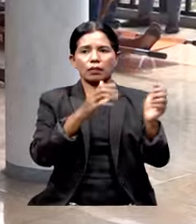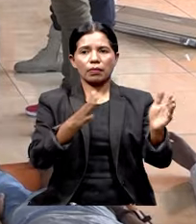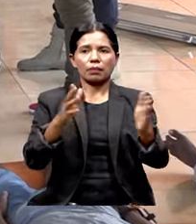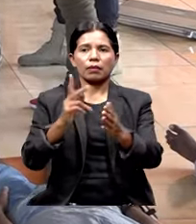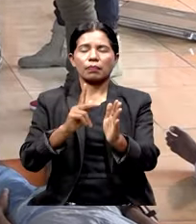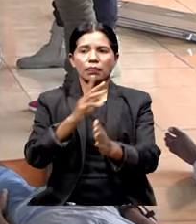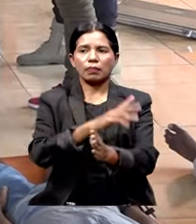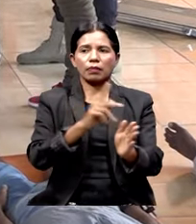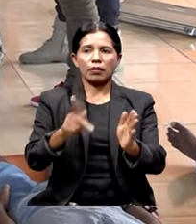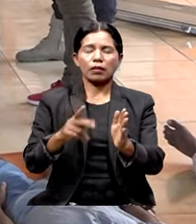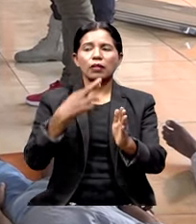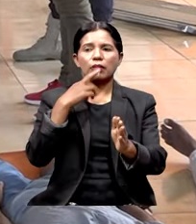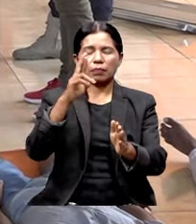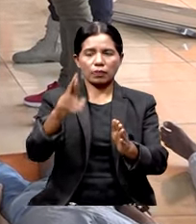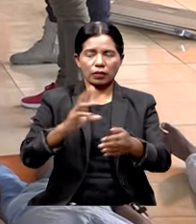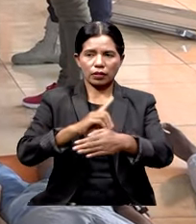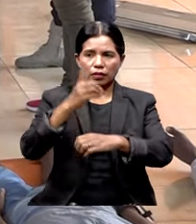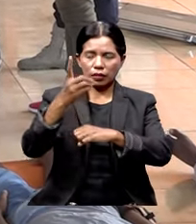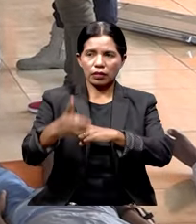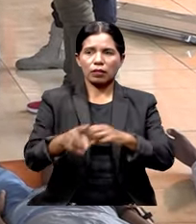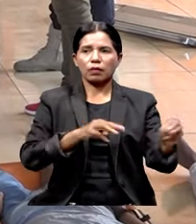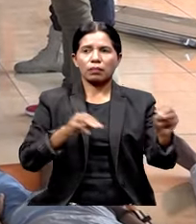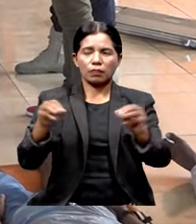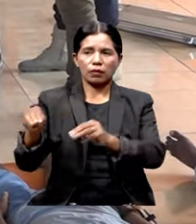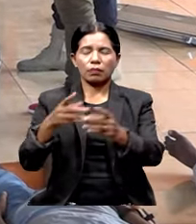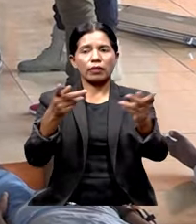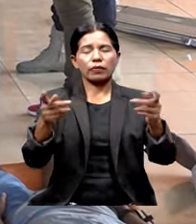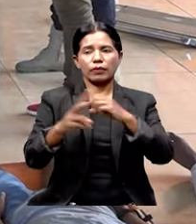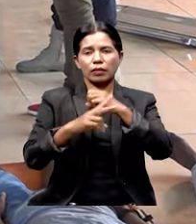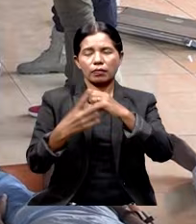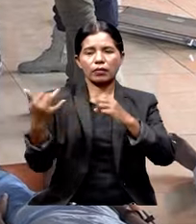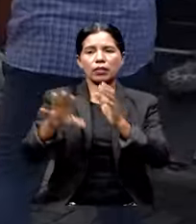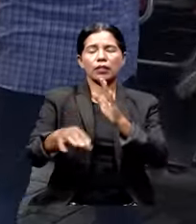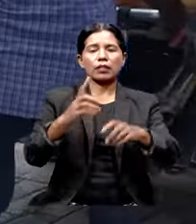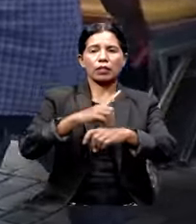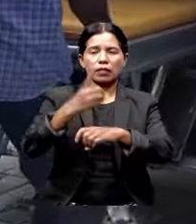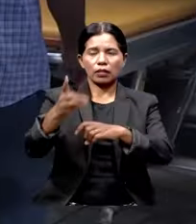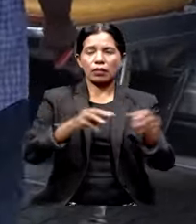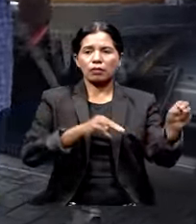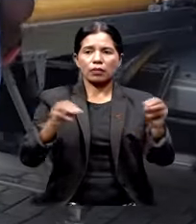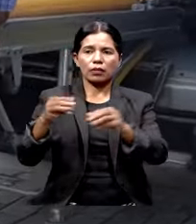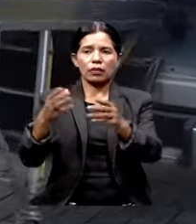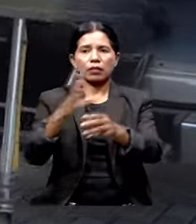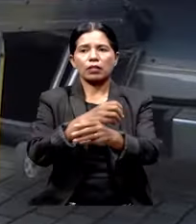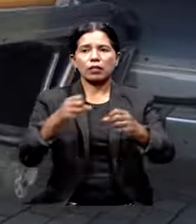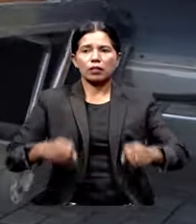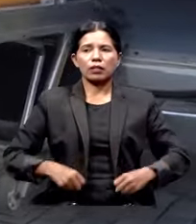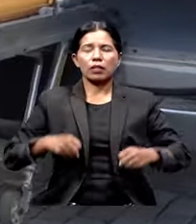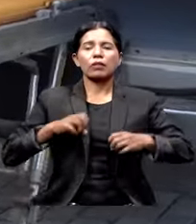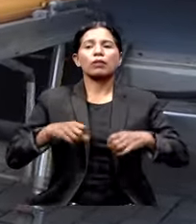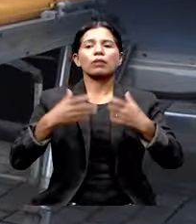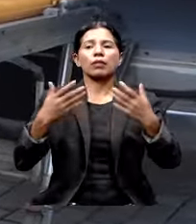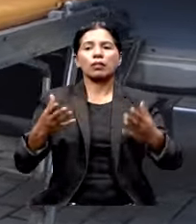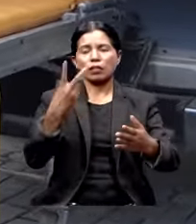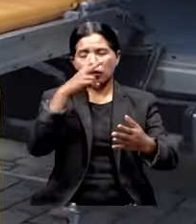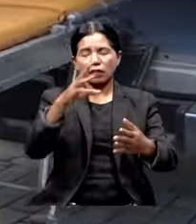hodi responde ba desastre, halo triaze no evacuação ba vitima sira ne behetan desastre hodi evacua ba facilidade saúde, unsa halo coleção